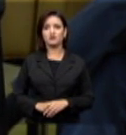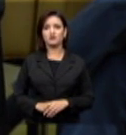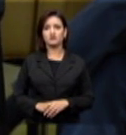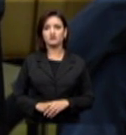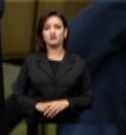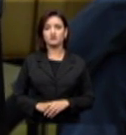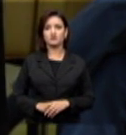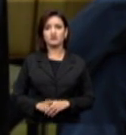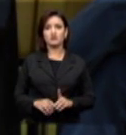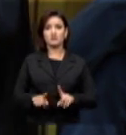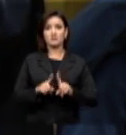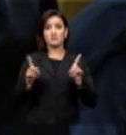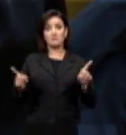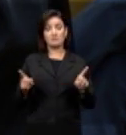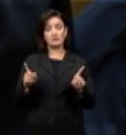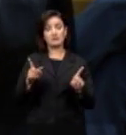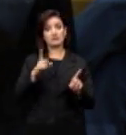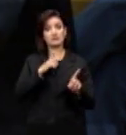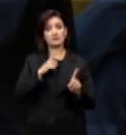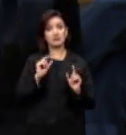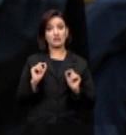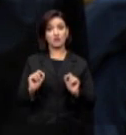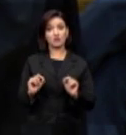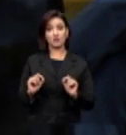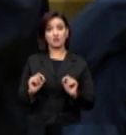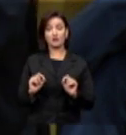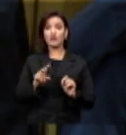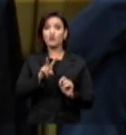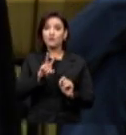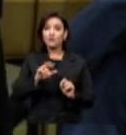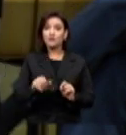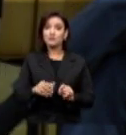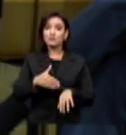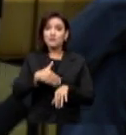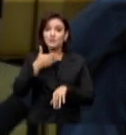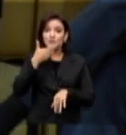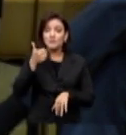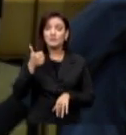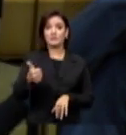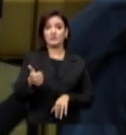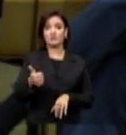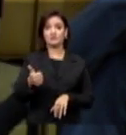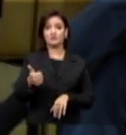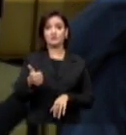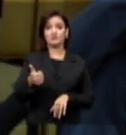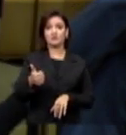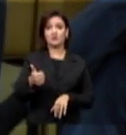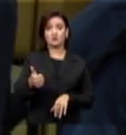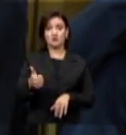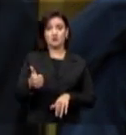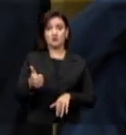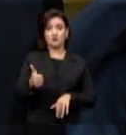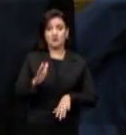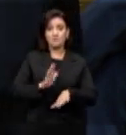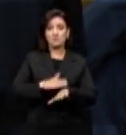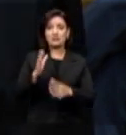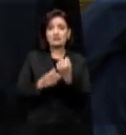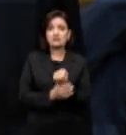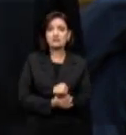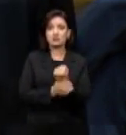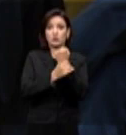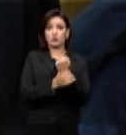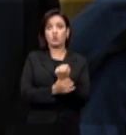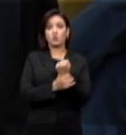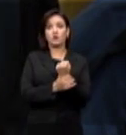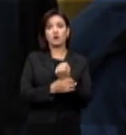Aliás, vem justamente a dar concretude ao seu teor. O artigo 175 diz que o